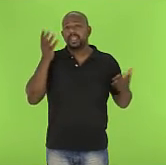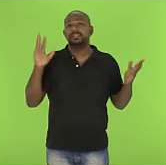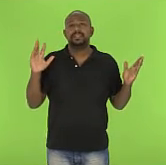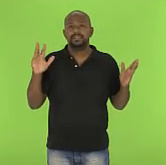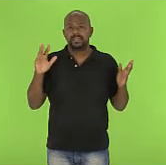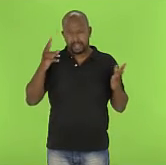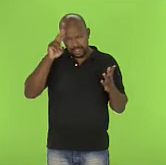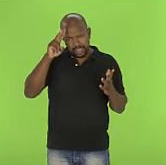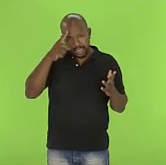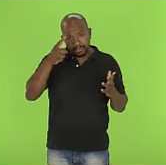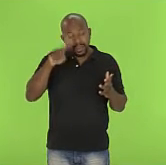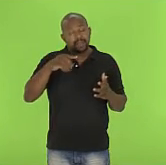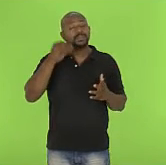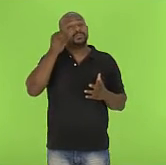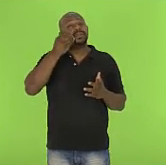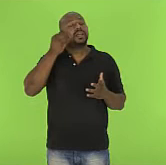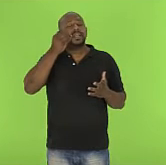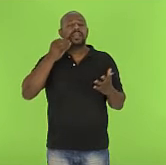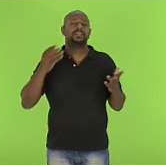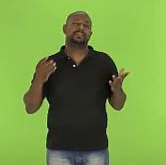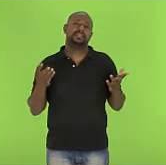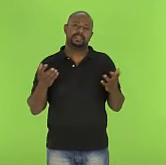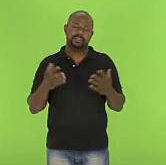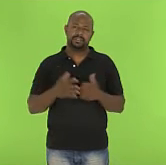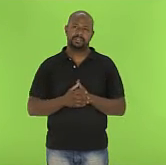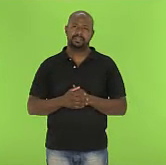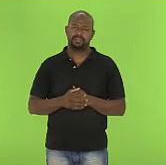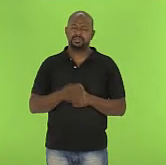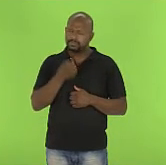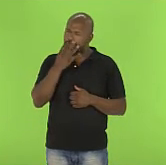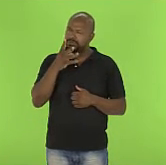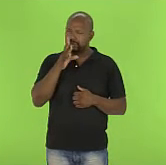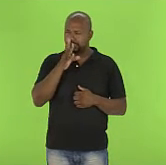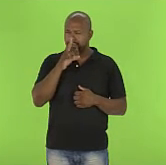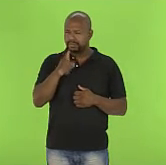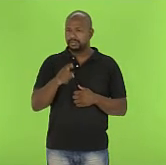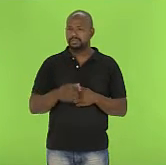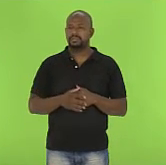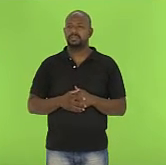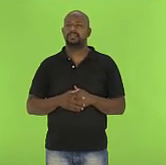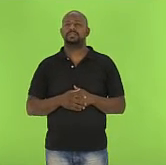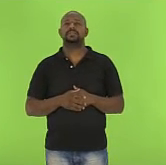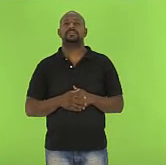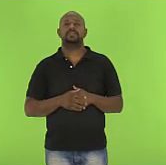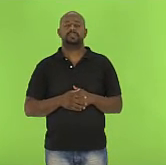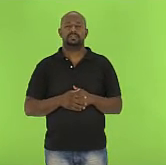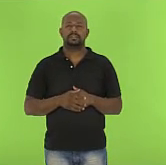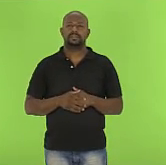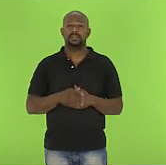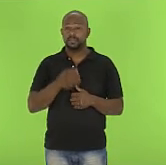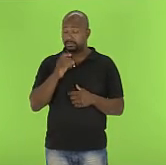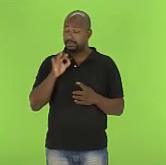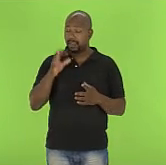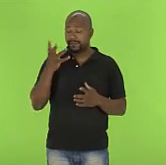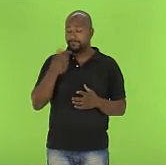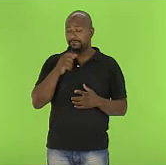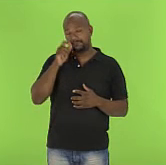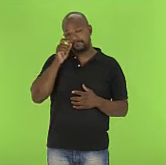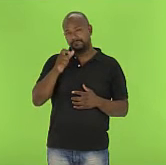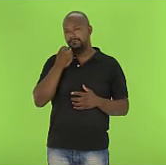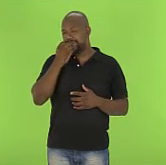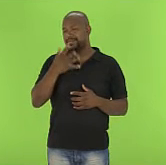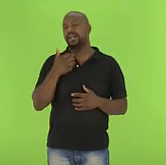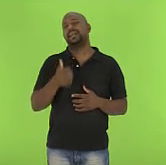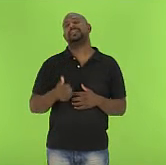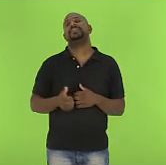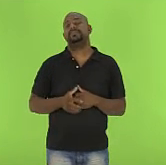uma experiência. Lembra que é uma experiência. Vale a pena assistir. Tá